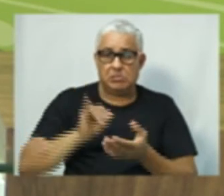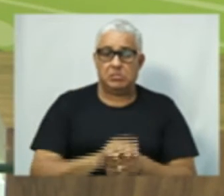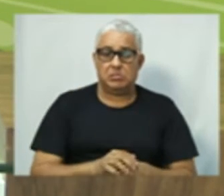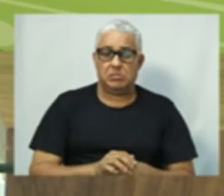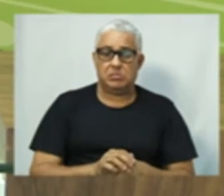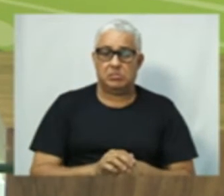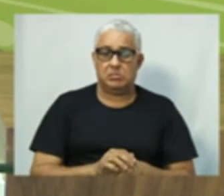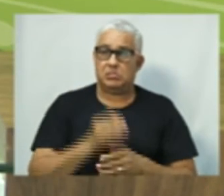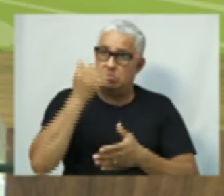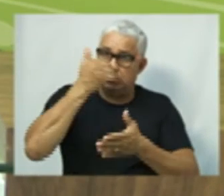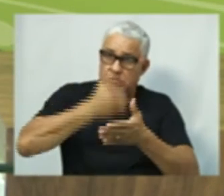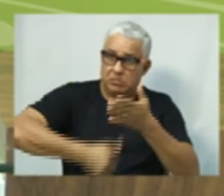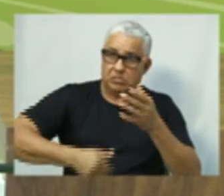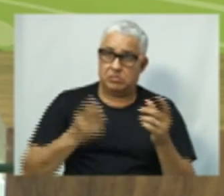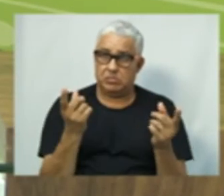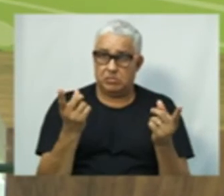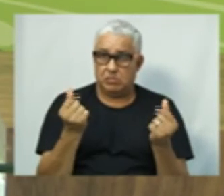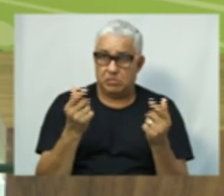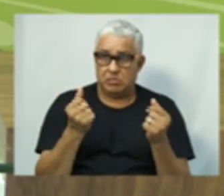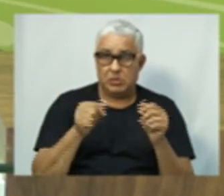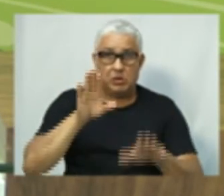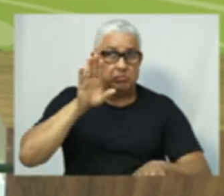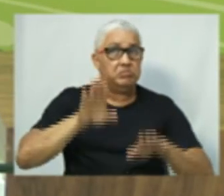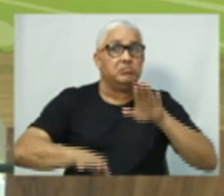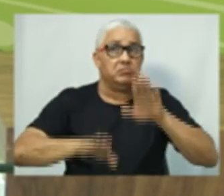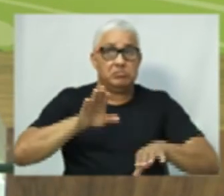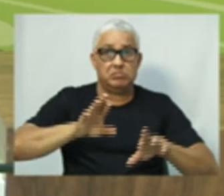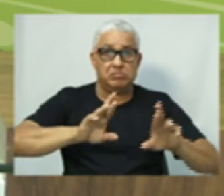incidente sobre o faturamento vai variar.